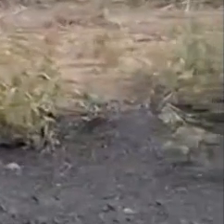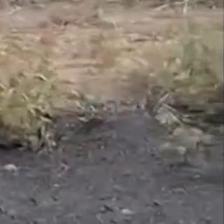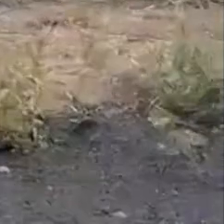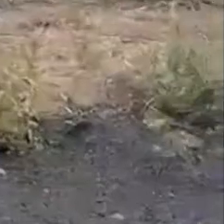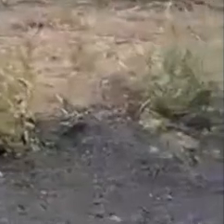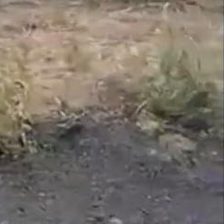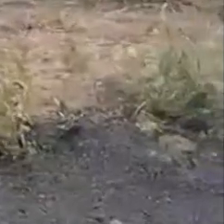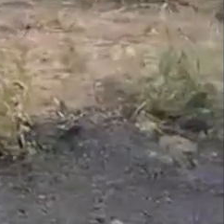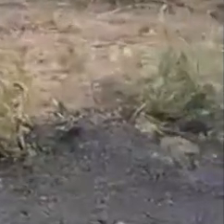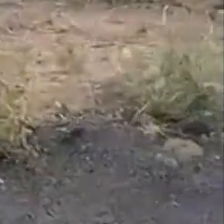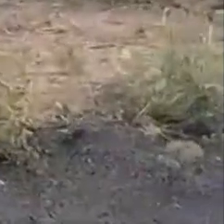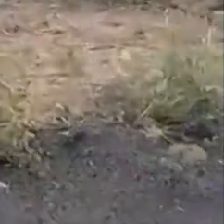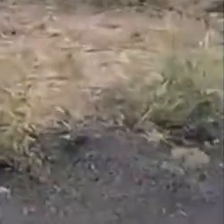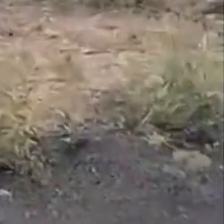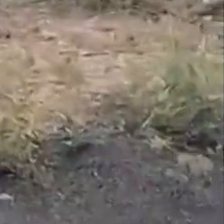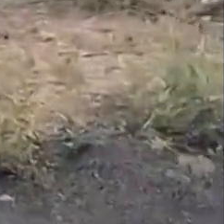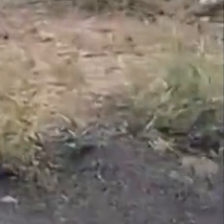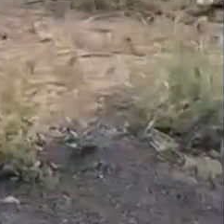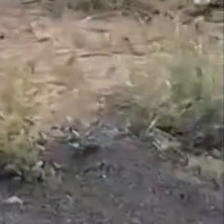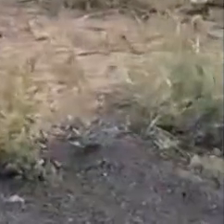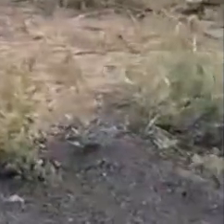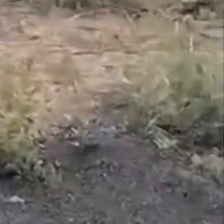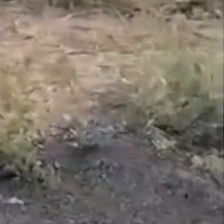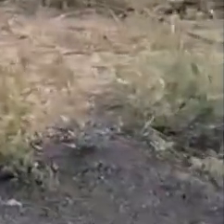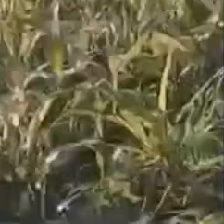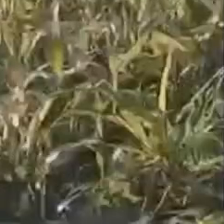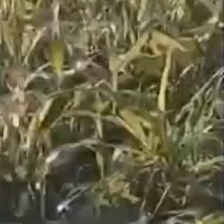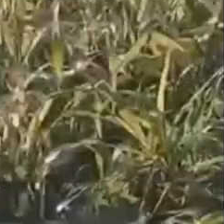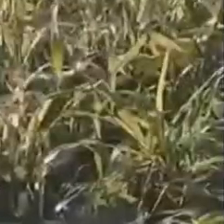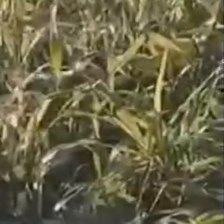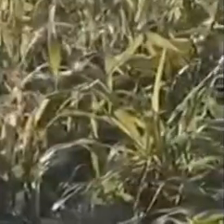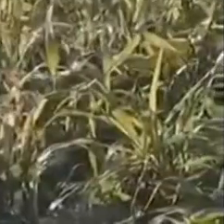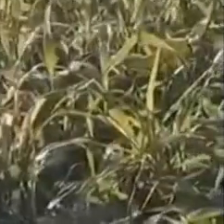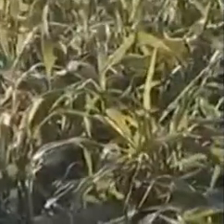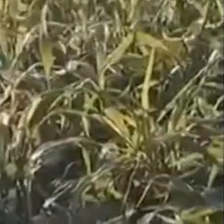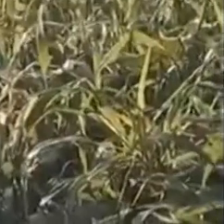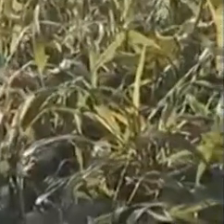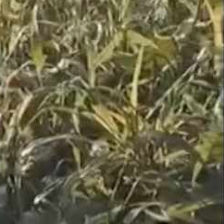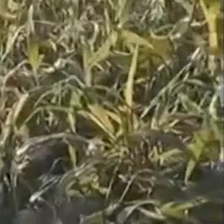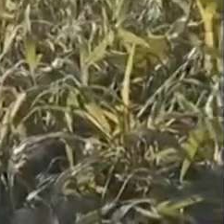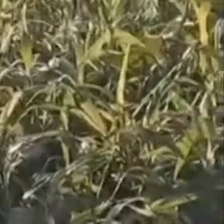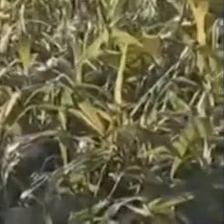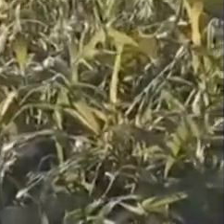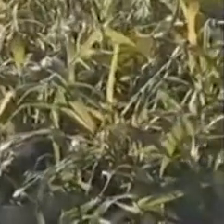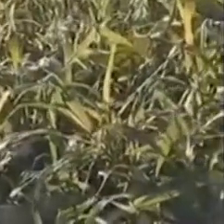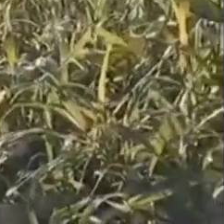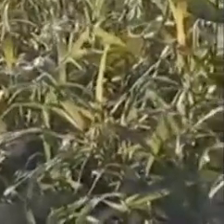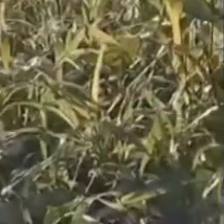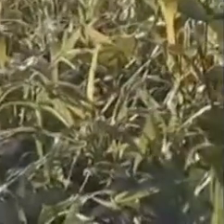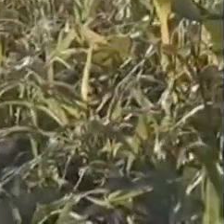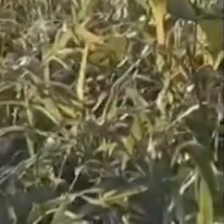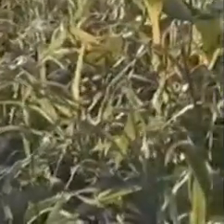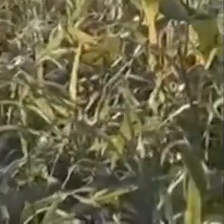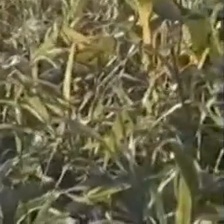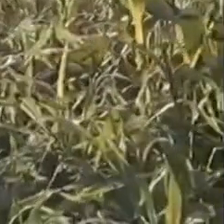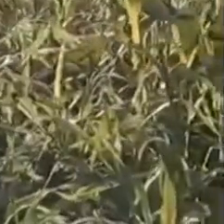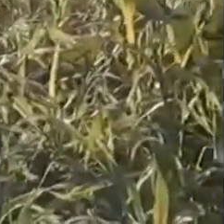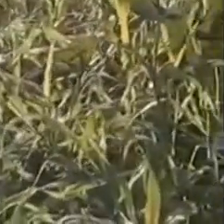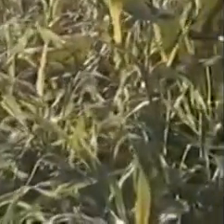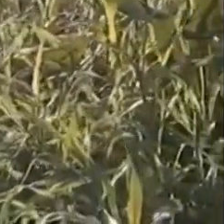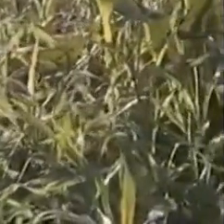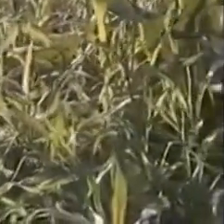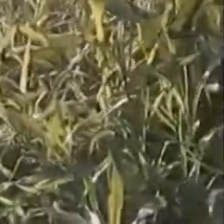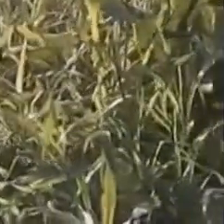um ótimo projeto que ajuda a adquirir terra só que tá complicado não tá andando mais aqui na região sabe até uns tempo atrás andou muito bem foi feita a